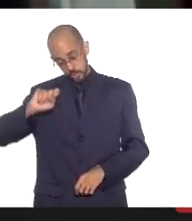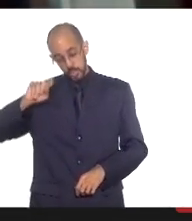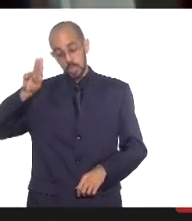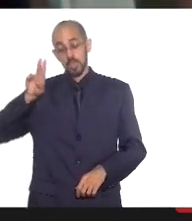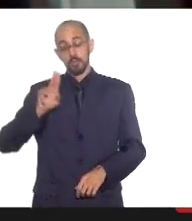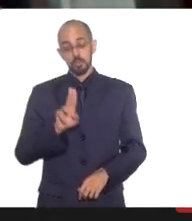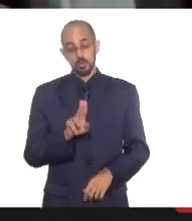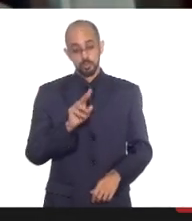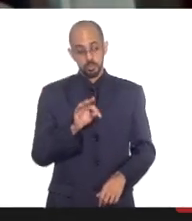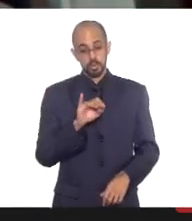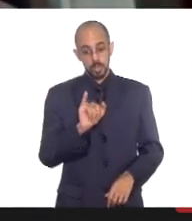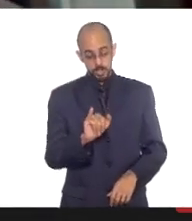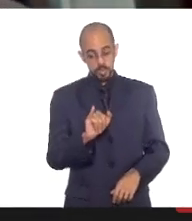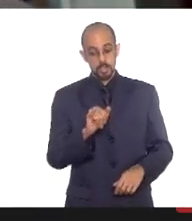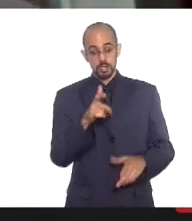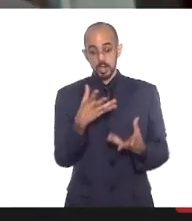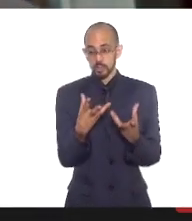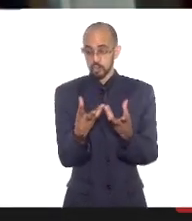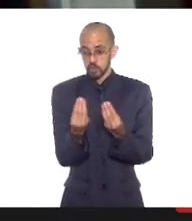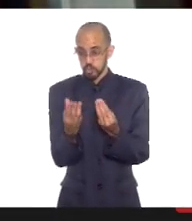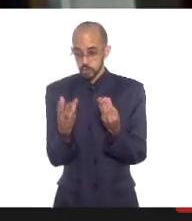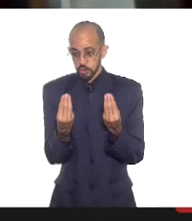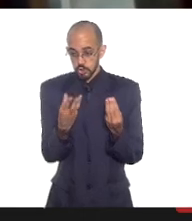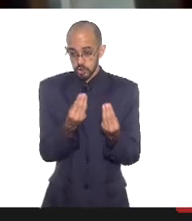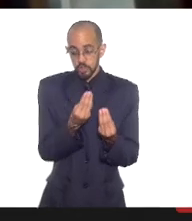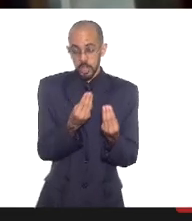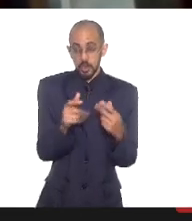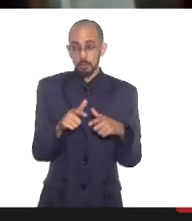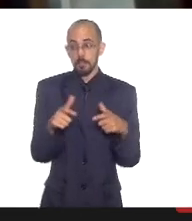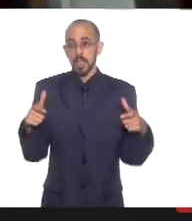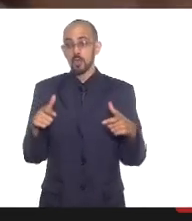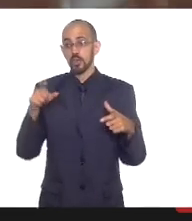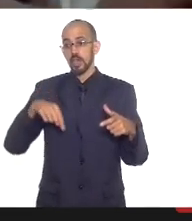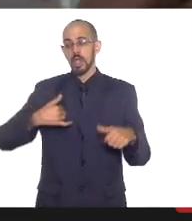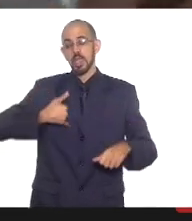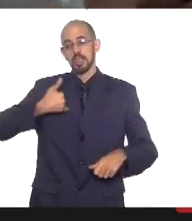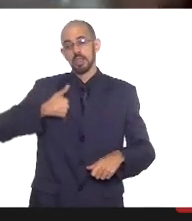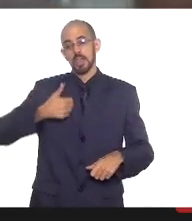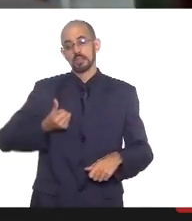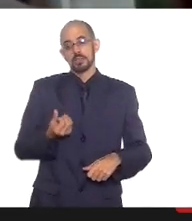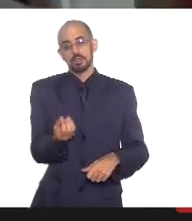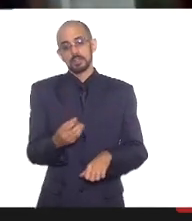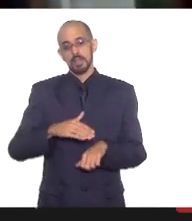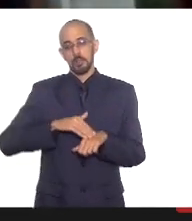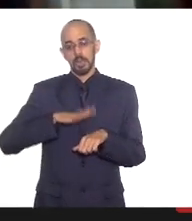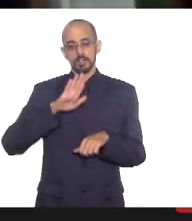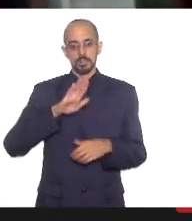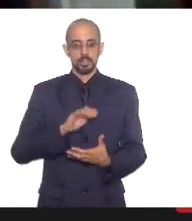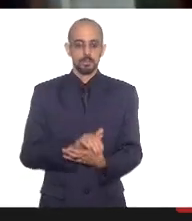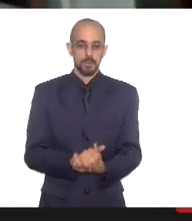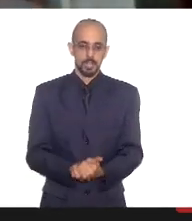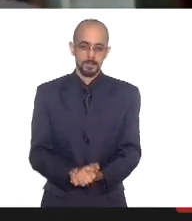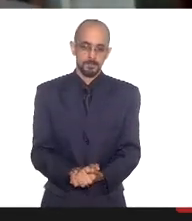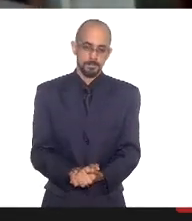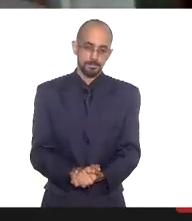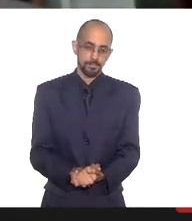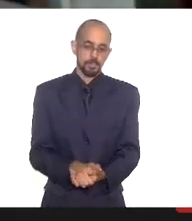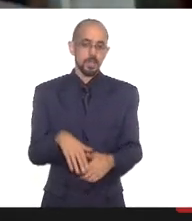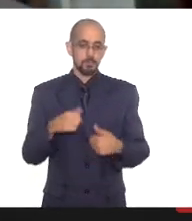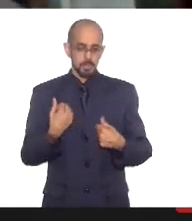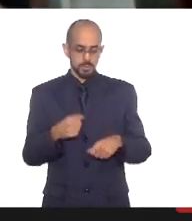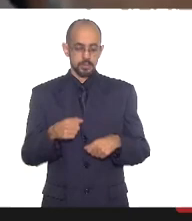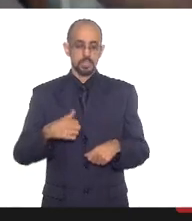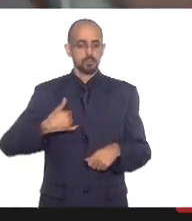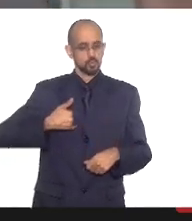úteis Estão realmente lotados e as pessoas com mais de 60 anos que estão ocupando esses dentes então vamos precisar também os os